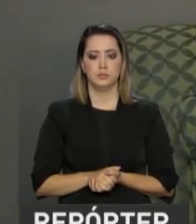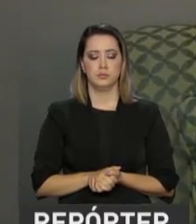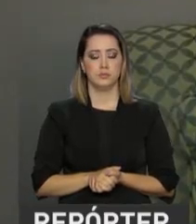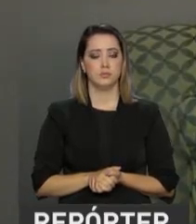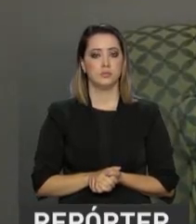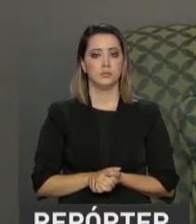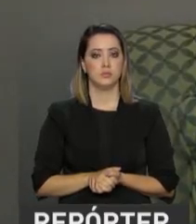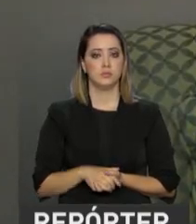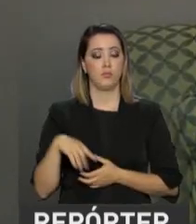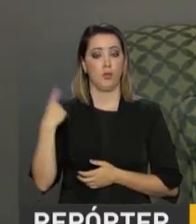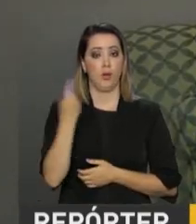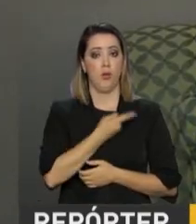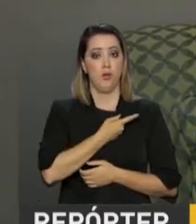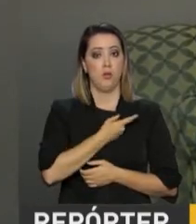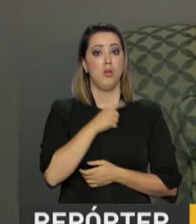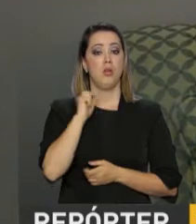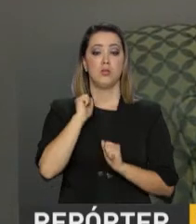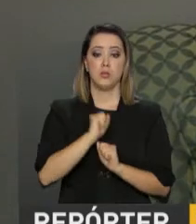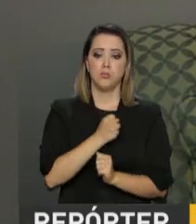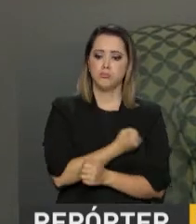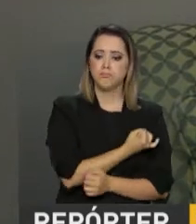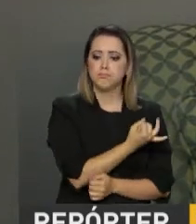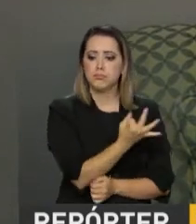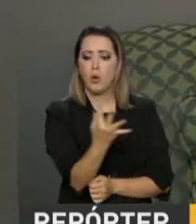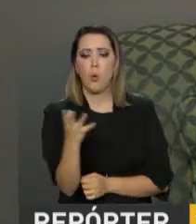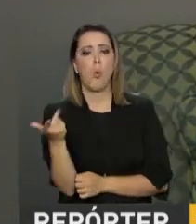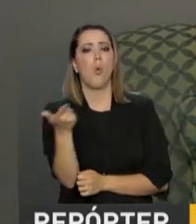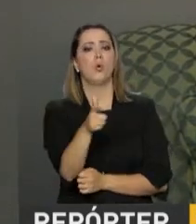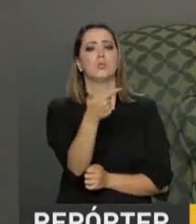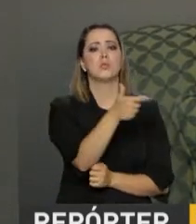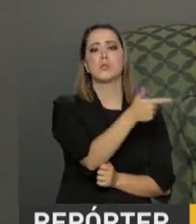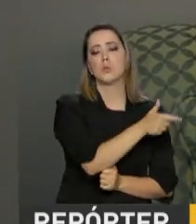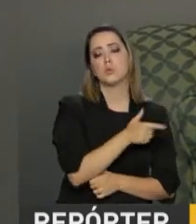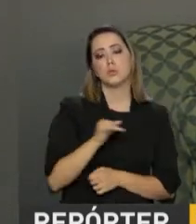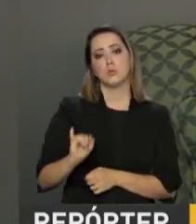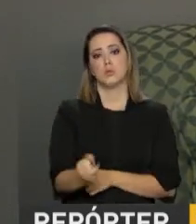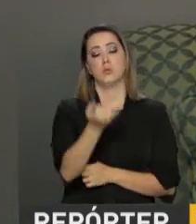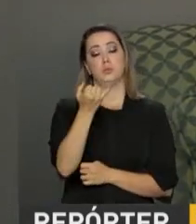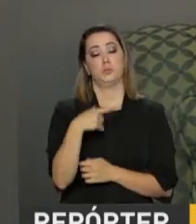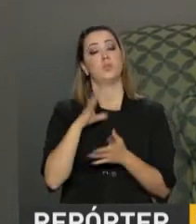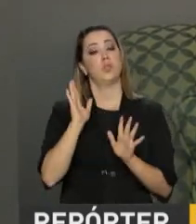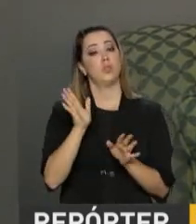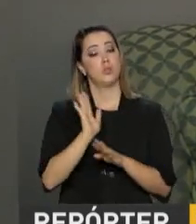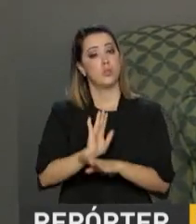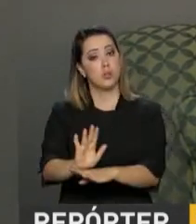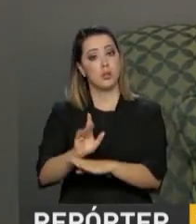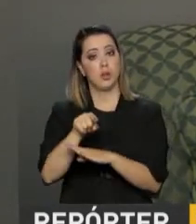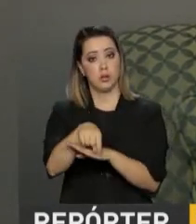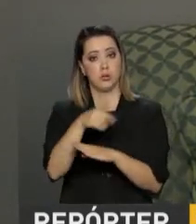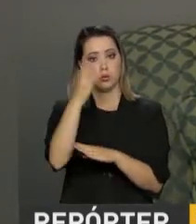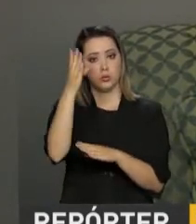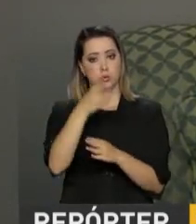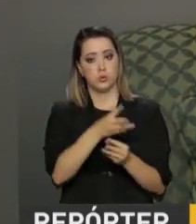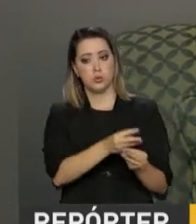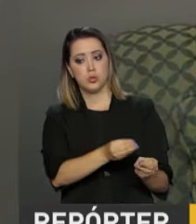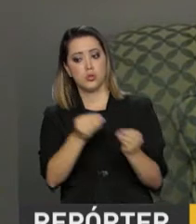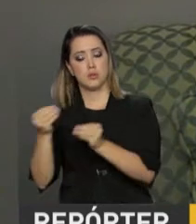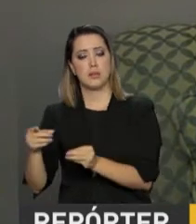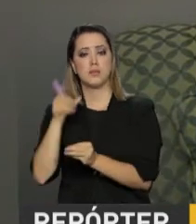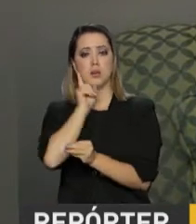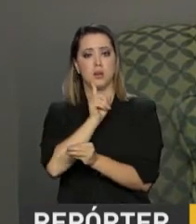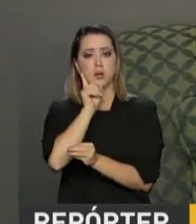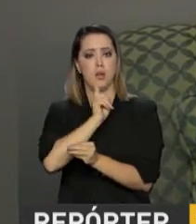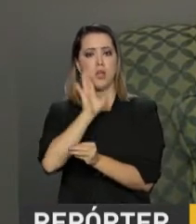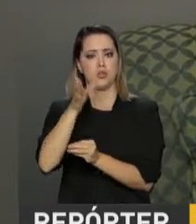Apenas abrimos o leque para várias outras oportunidades. Já há uma cooperação, por exemplo, de trazer para os Estados Unidos, para